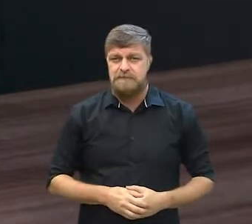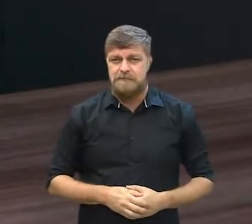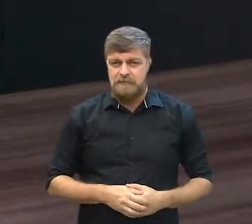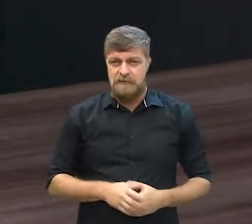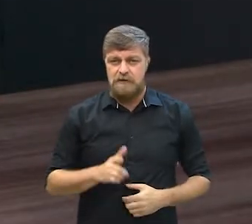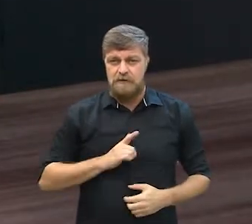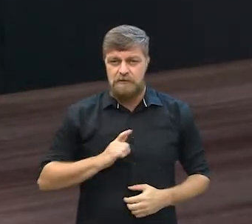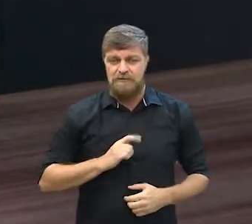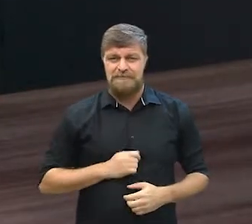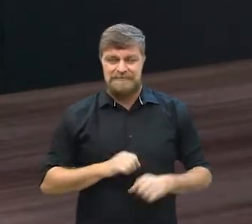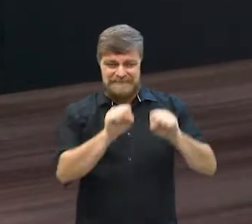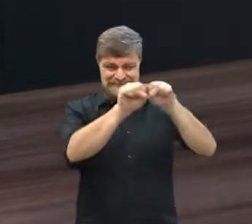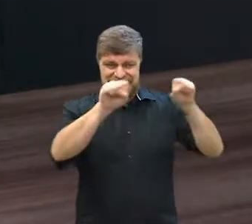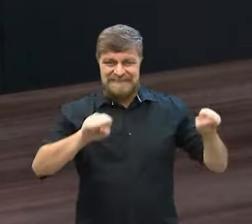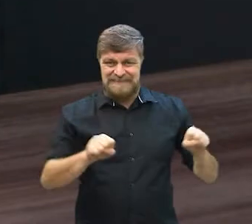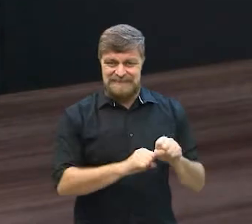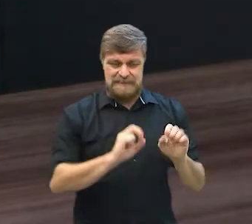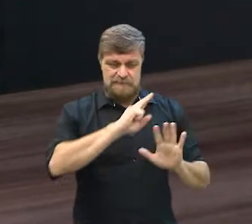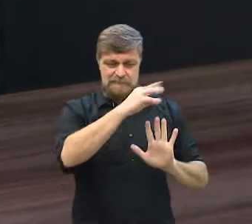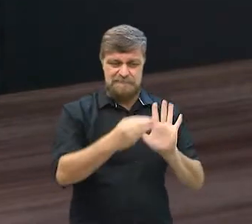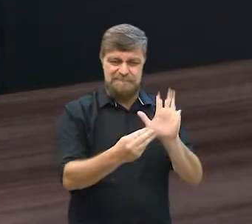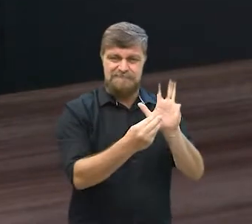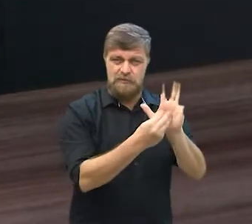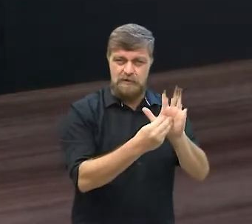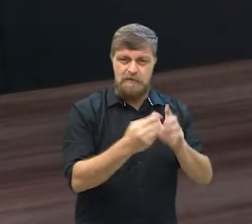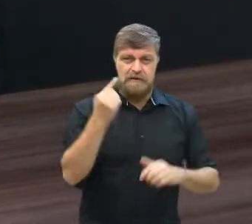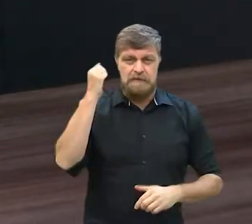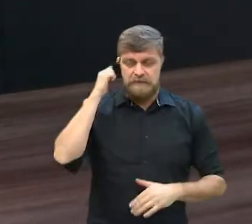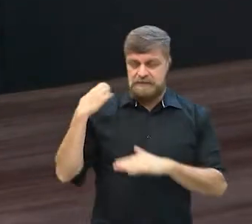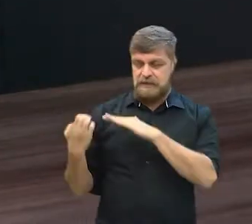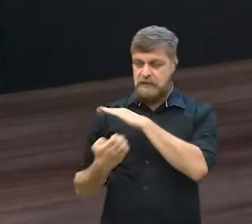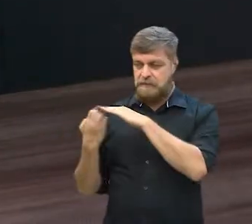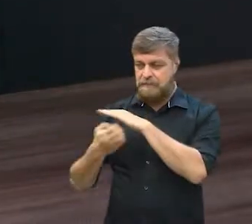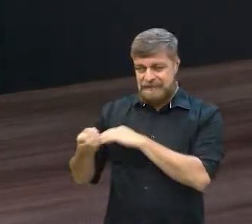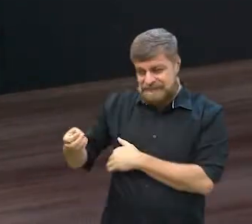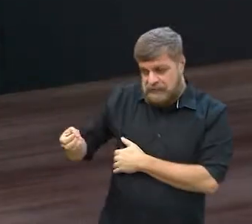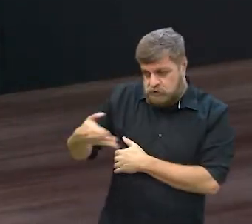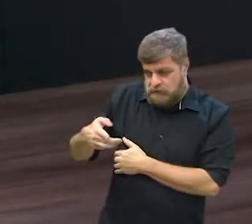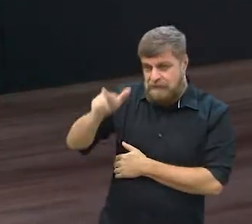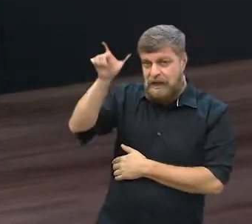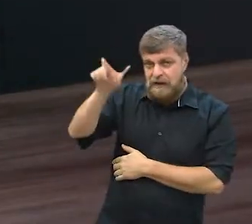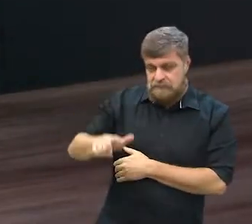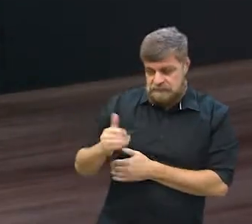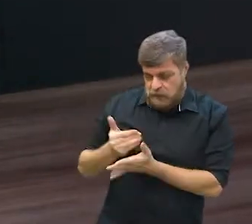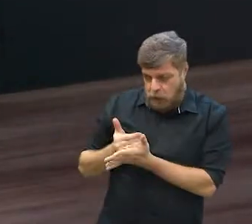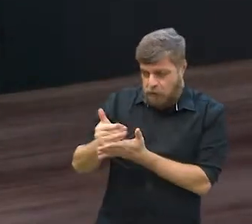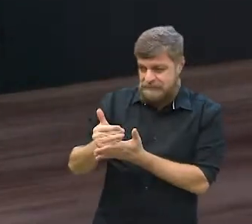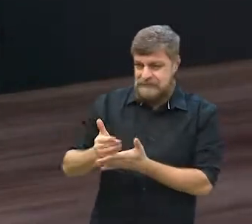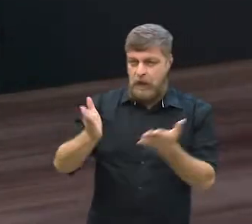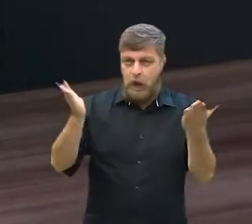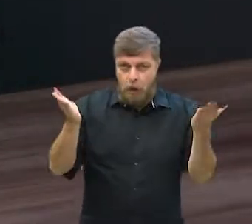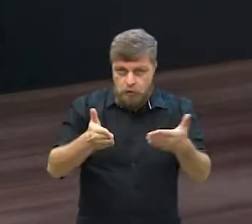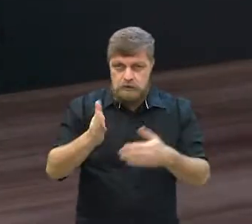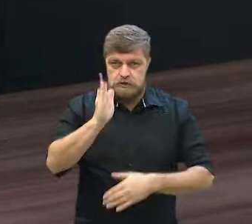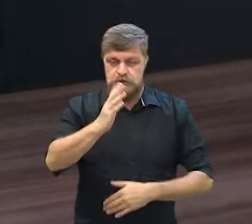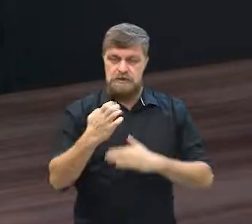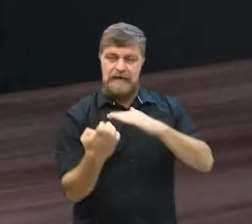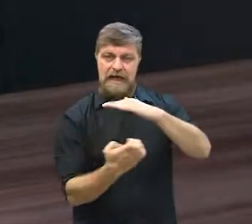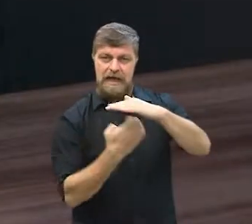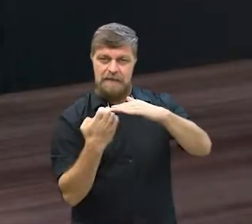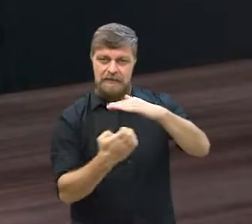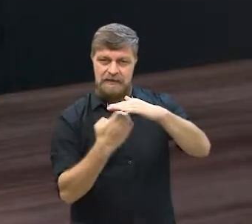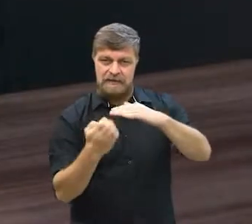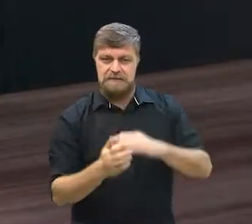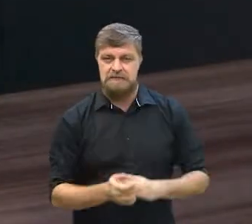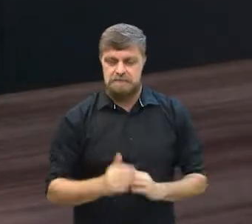do ecossistema. Quando a gente pensa numa startup, hoje você já até explicou que vocês começaram, mas hoje já são